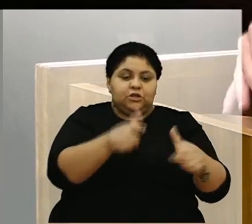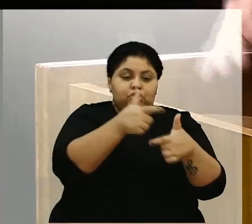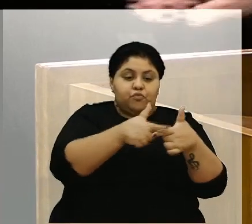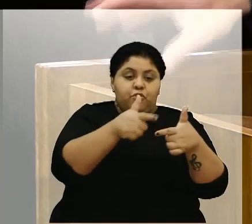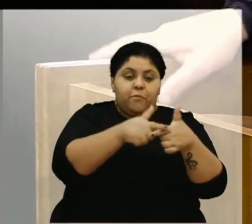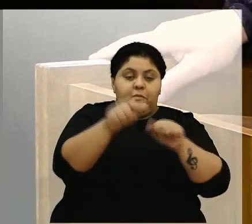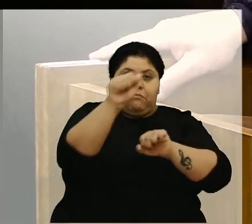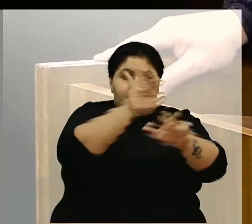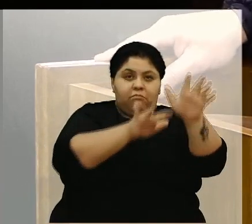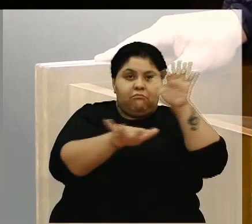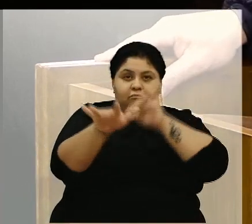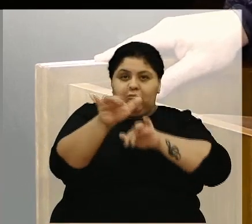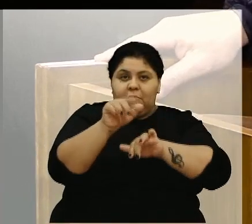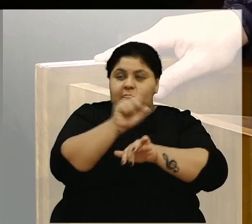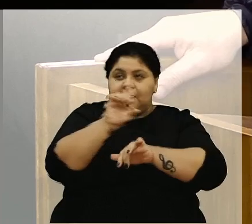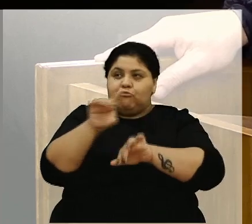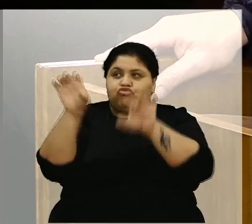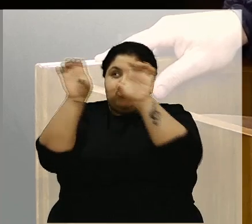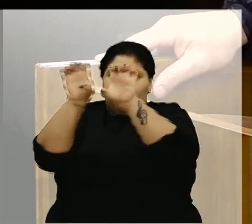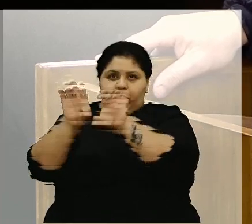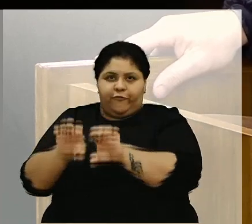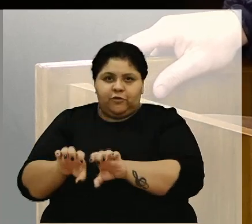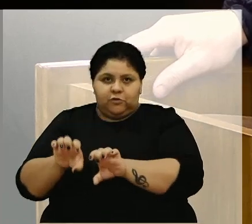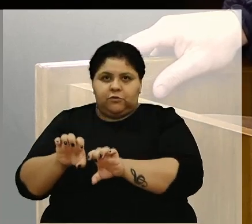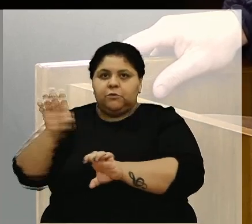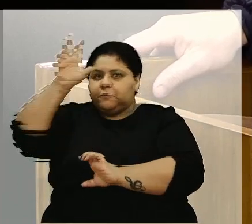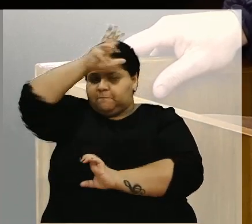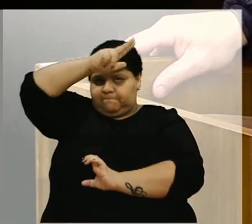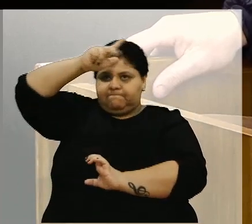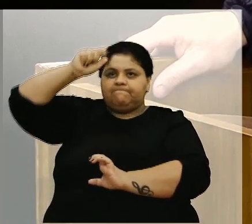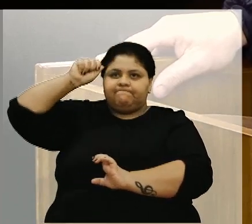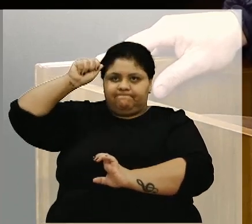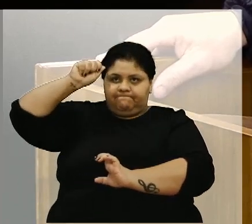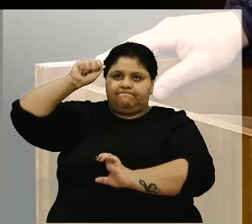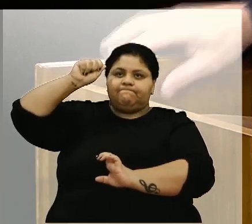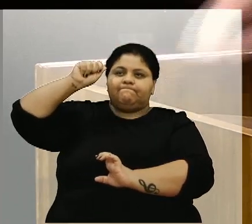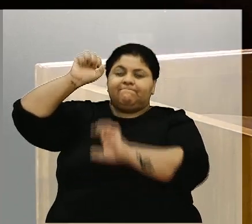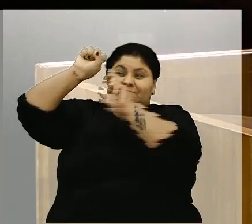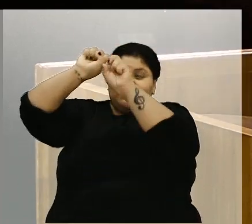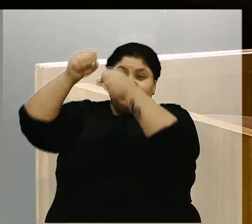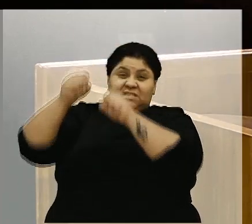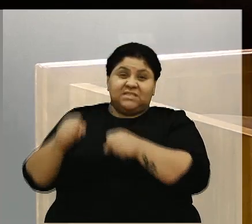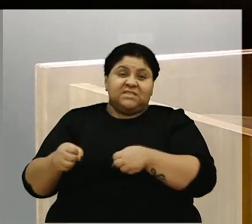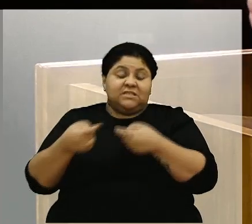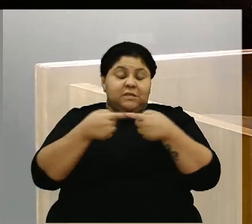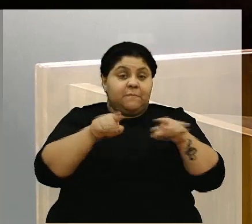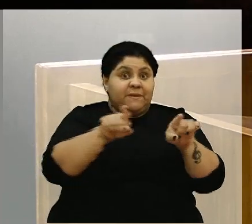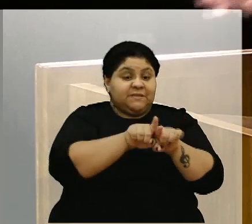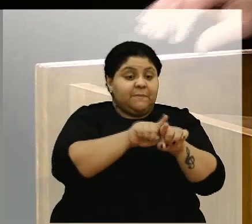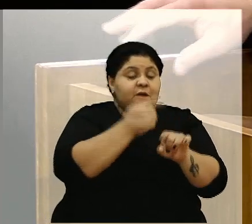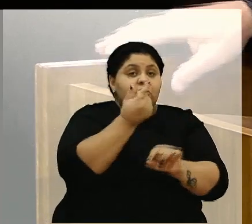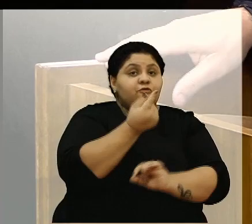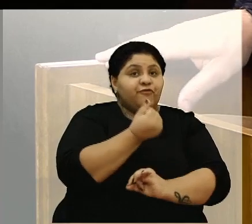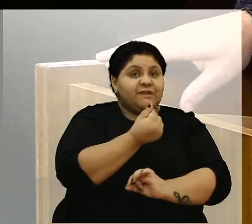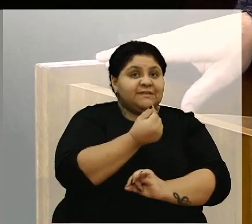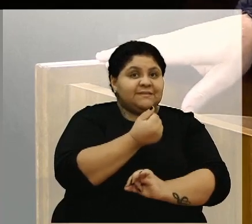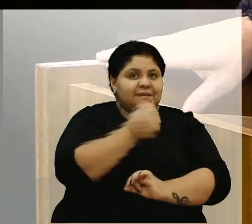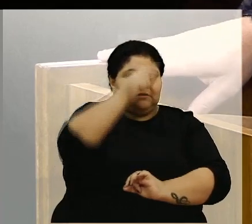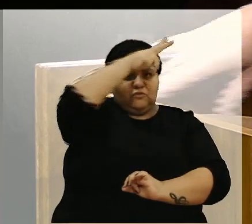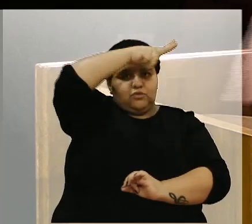não somente de infraestrutura, que nosso município está com enormes estragos, mas a questão financeira do